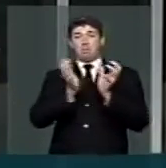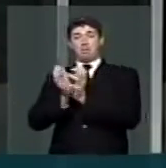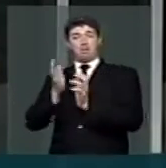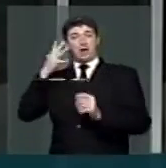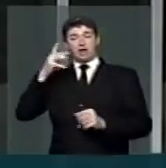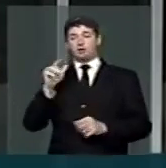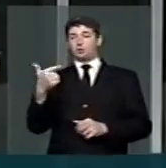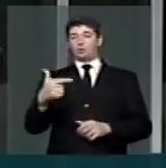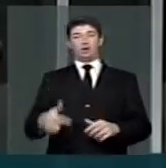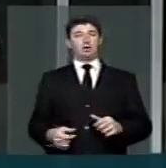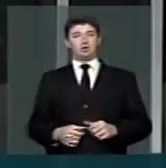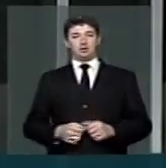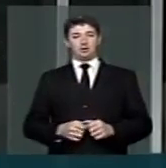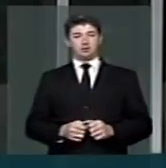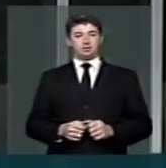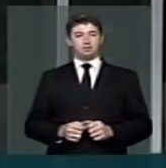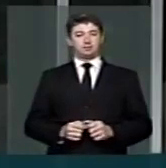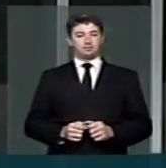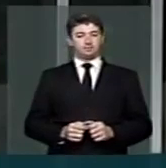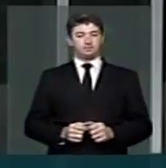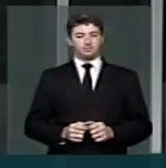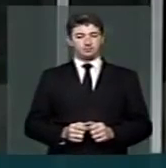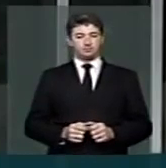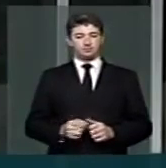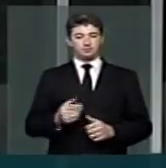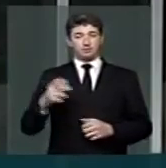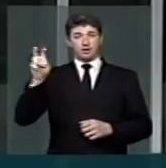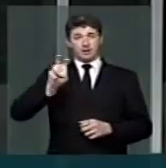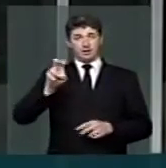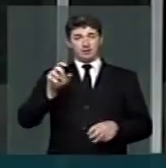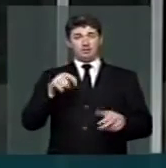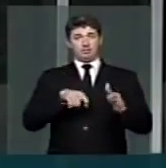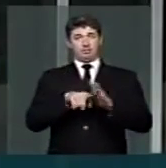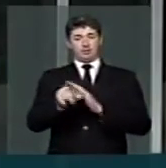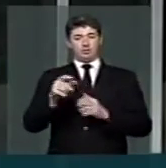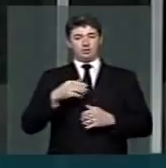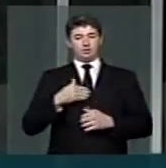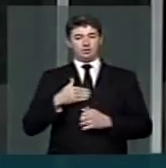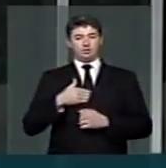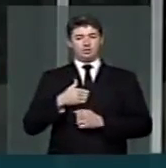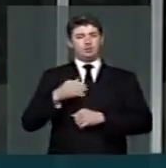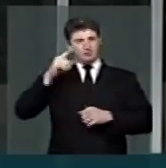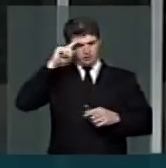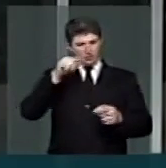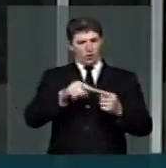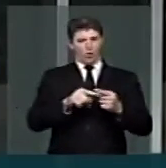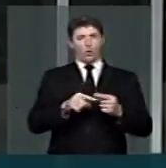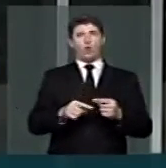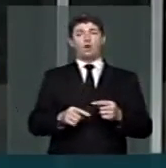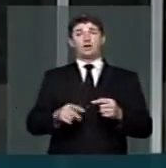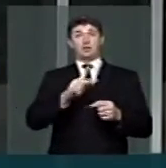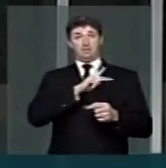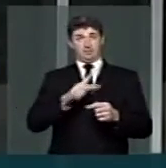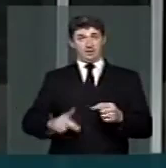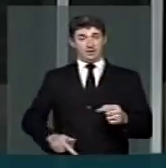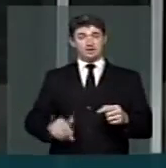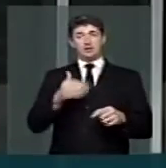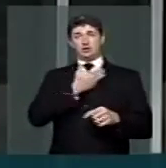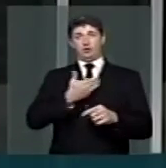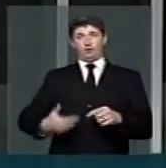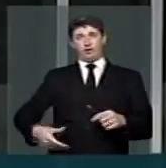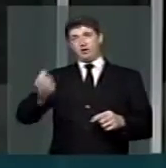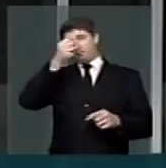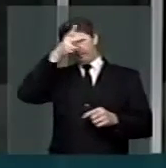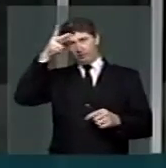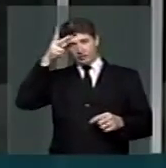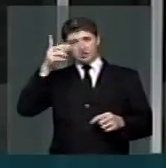coligações nas eleições proporcionais. Quinta pergunta: você concorda que as eleições para presidente, governador,